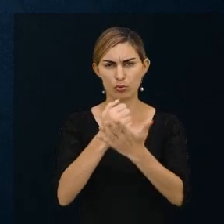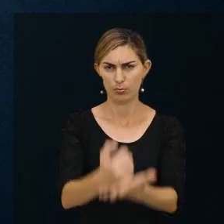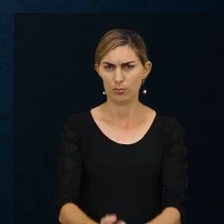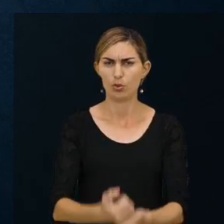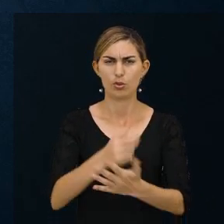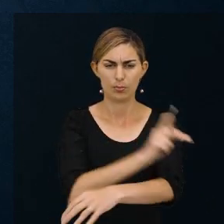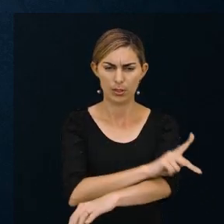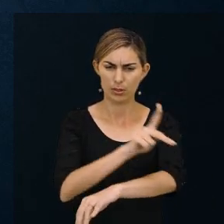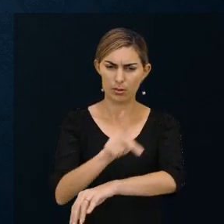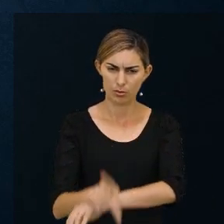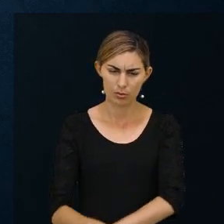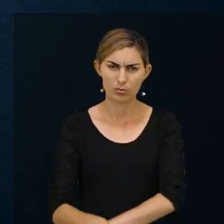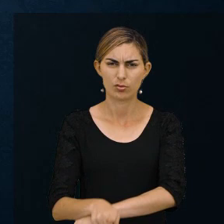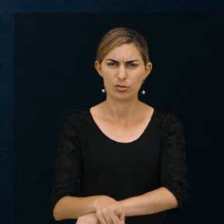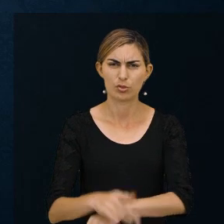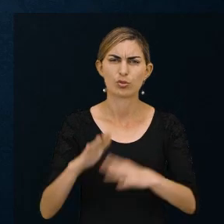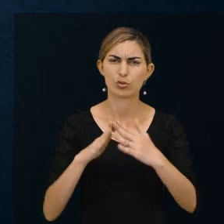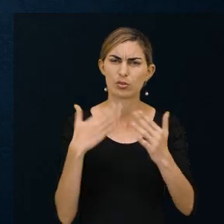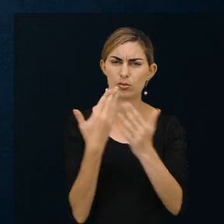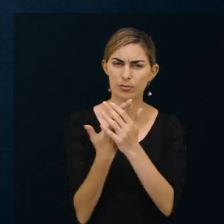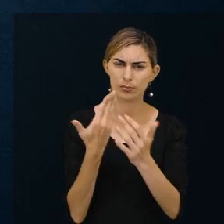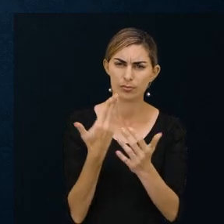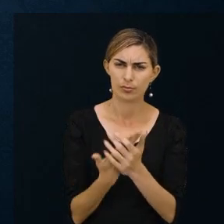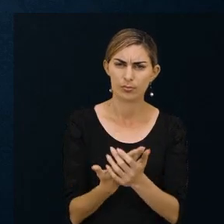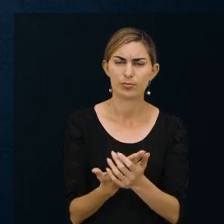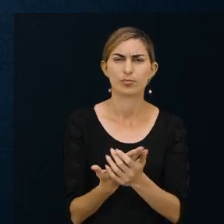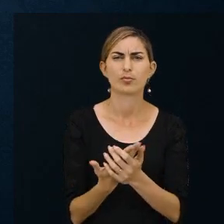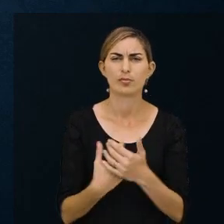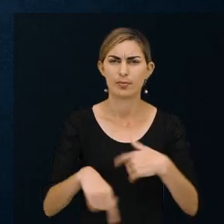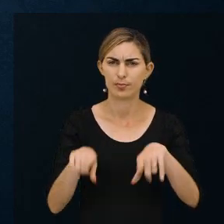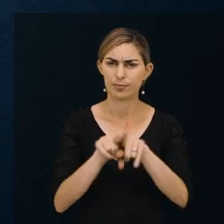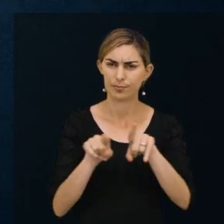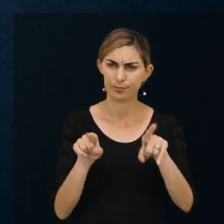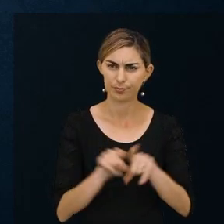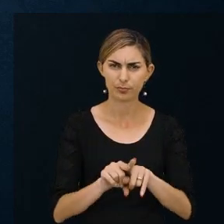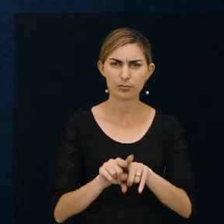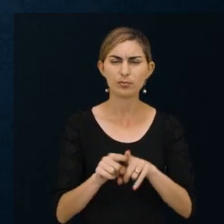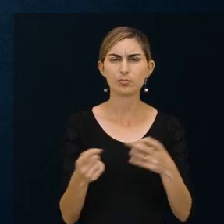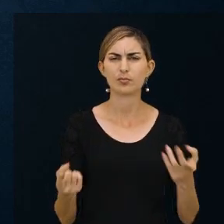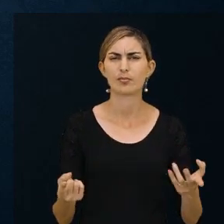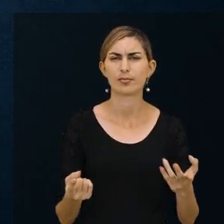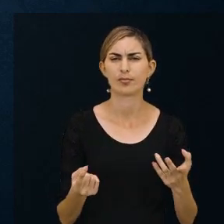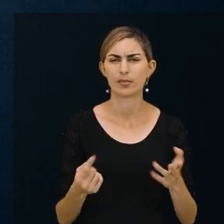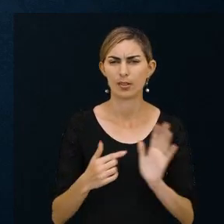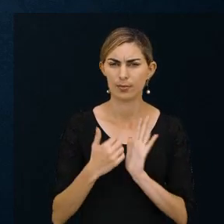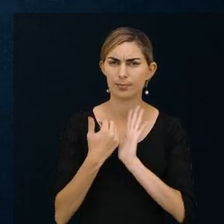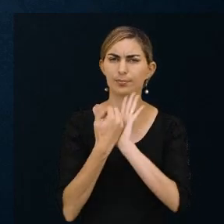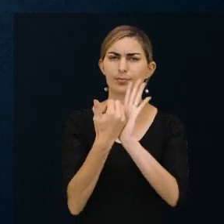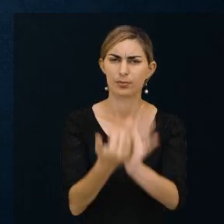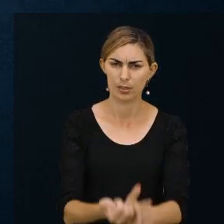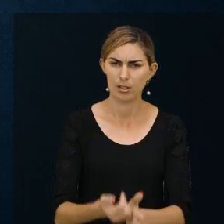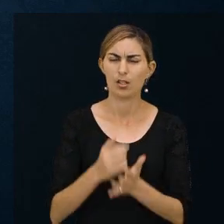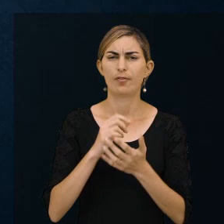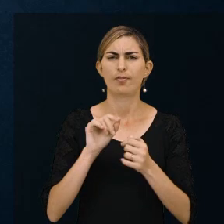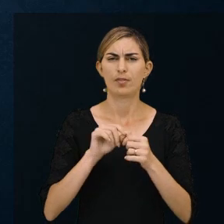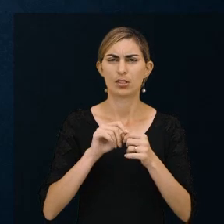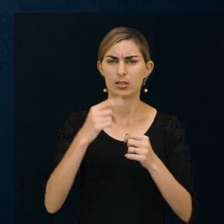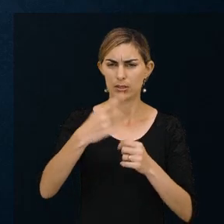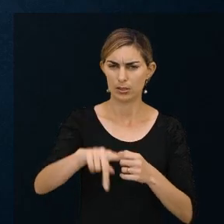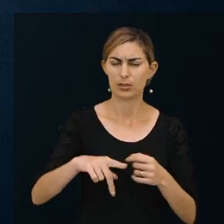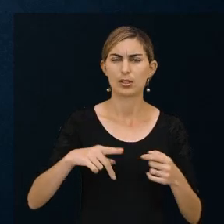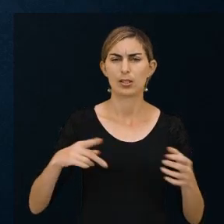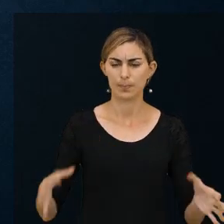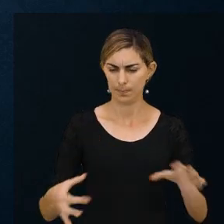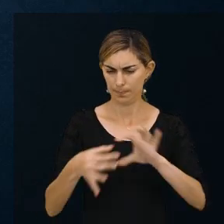suporte pedagógico da escola que vai dar também vai fazer